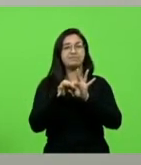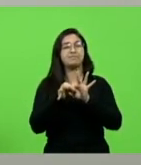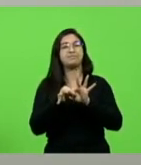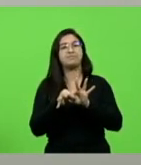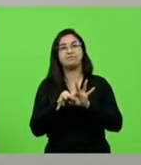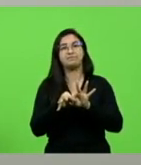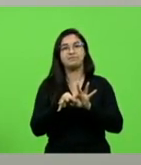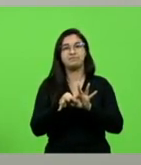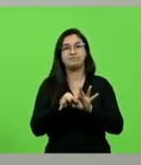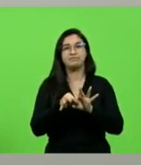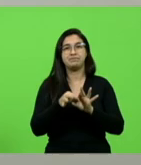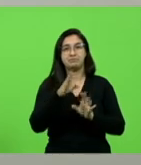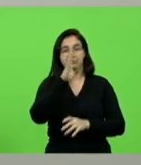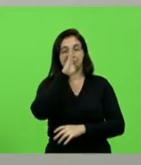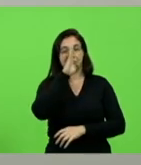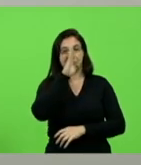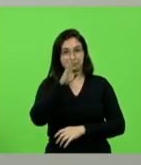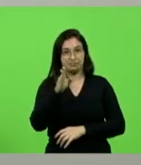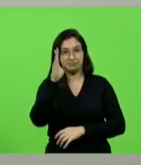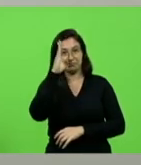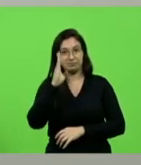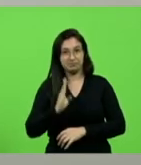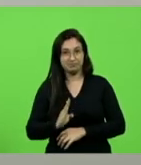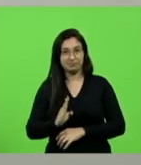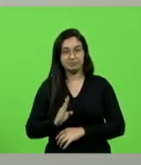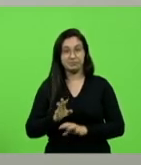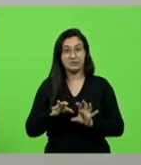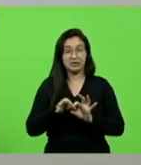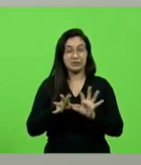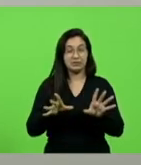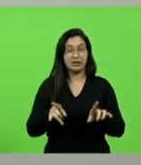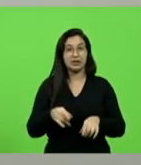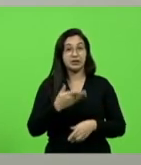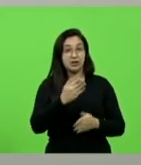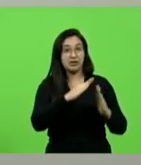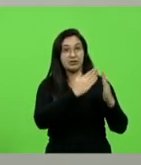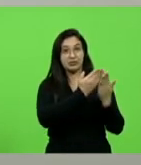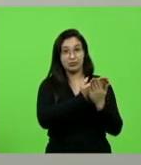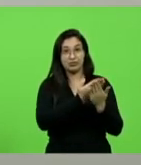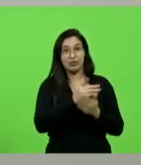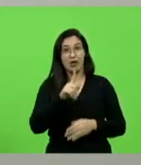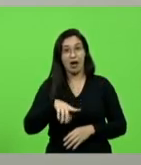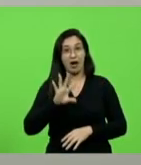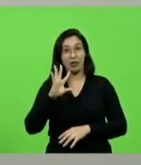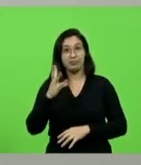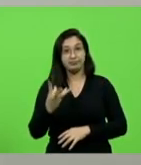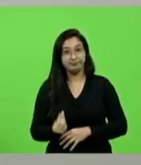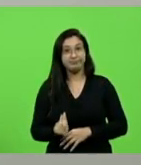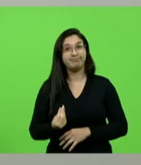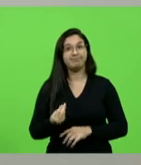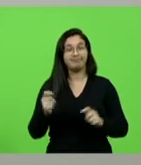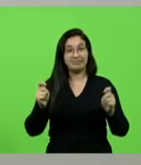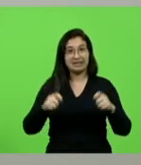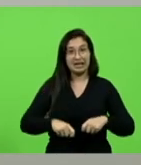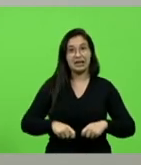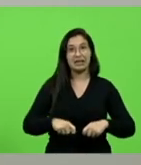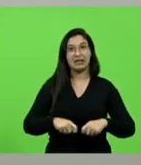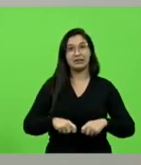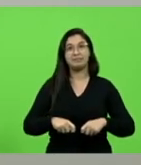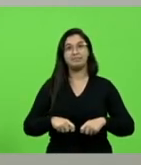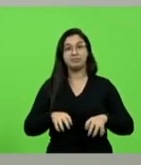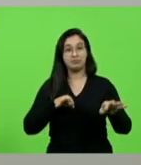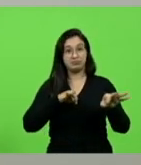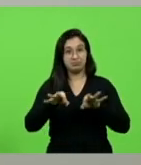princípios da igualdade e da liberdade. E a escola é a instituição coletiva plural por princípio e por